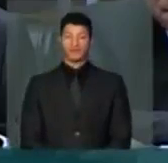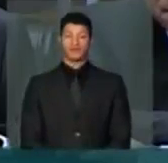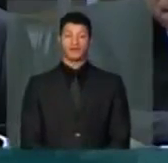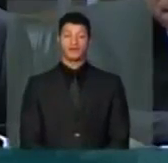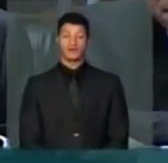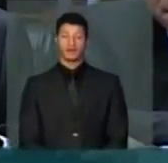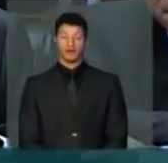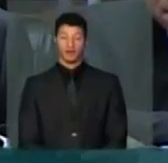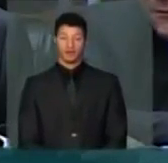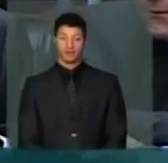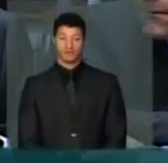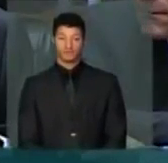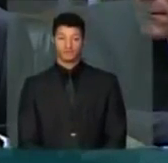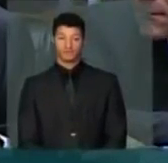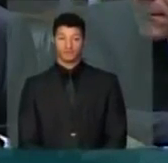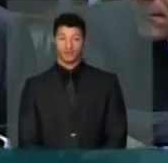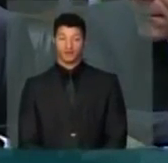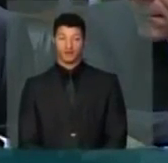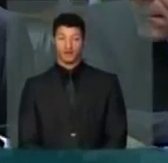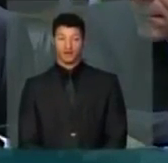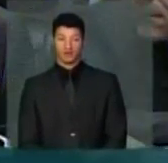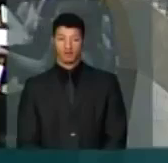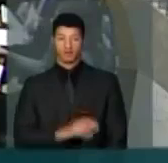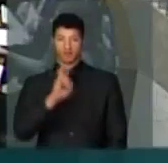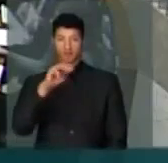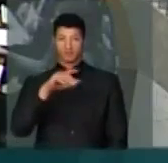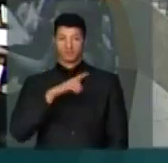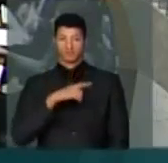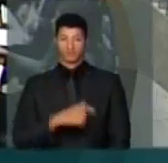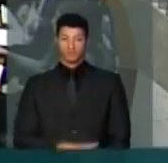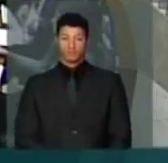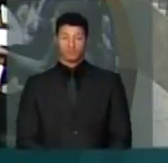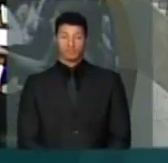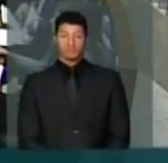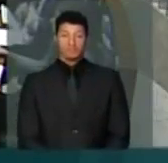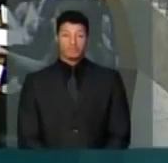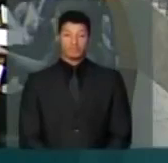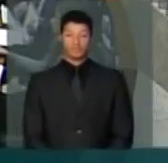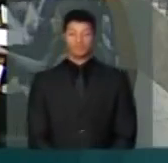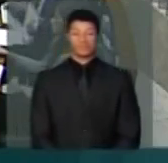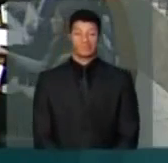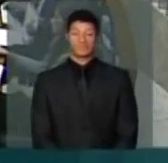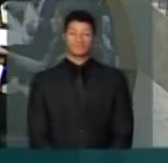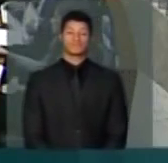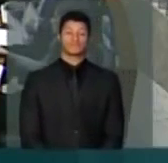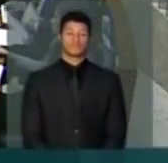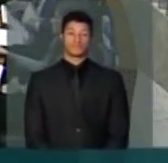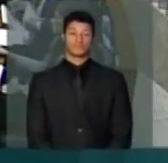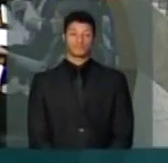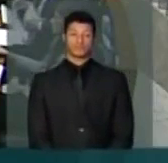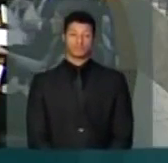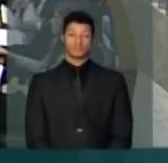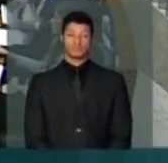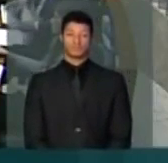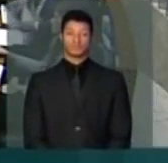deputado pelo PSOL do Pará, Edmilson Rodrigues. 5 minutos na tribuna. Presidente, senhores deputados e